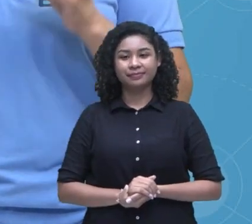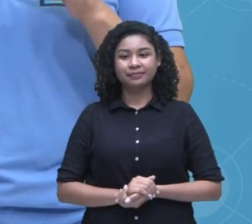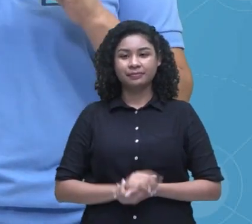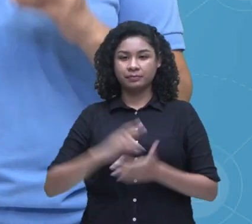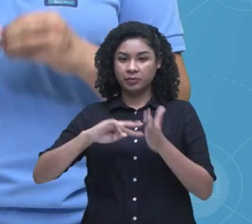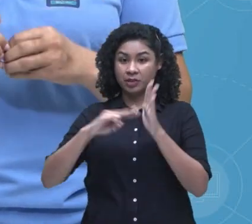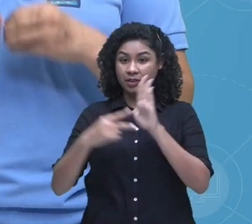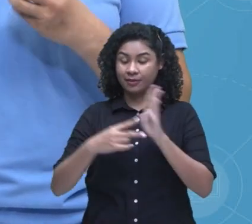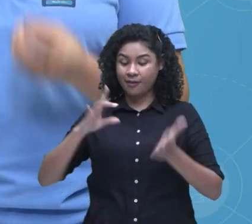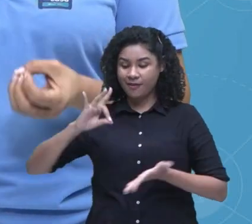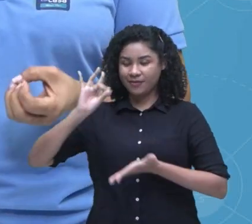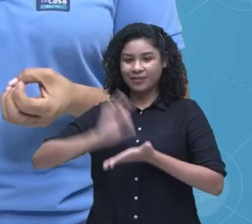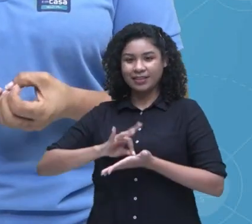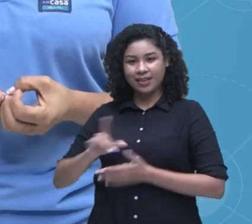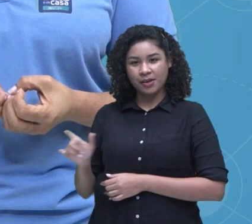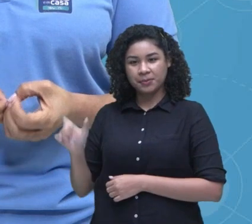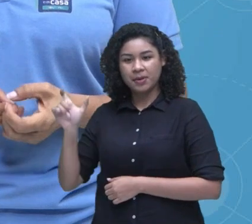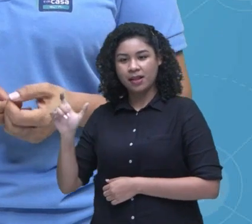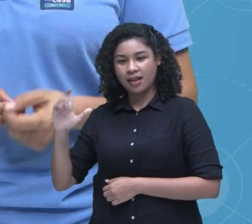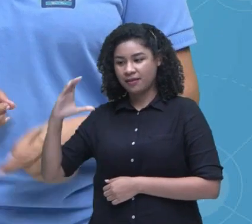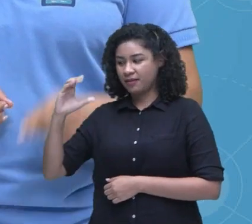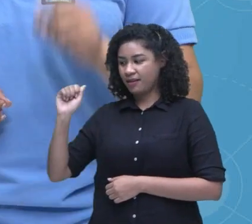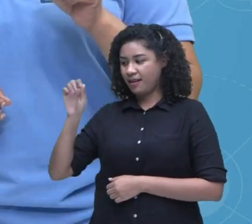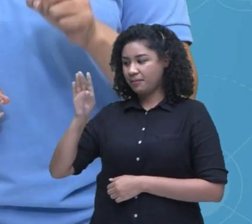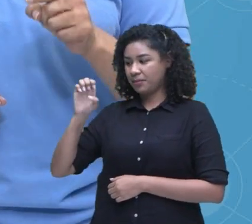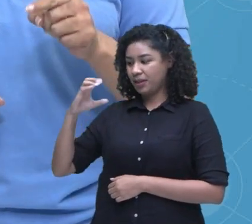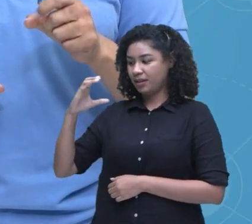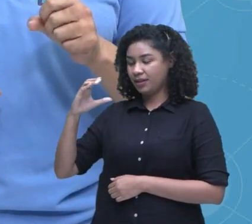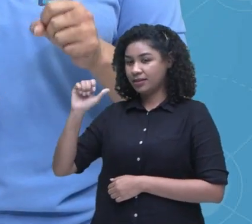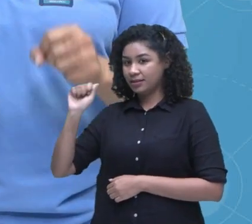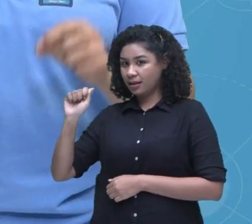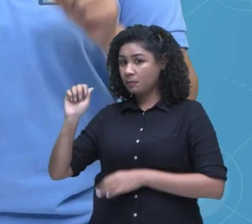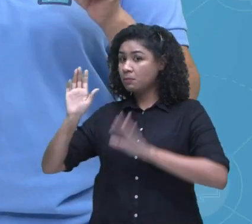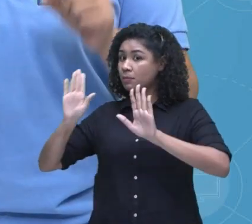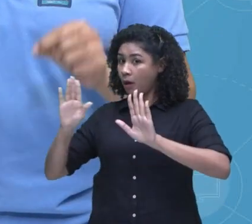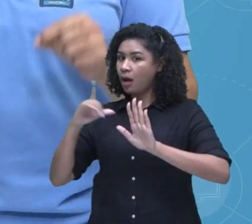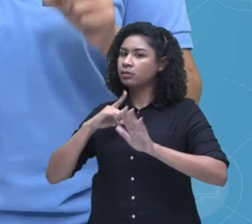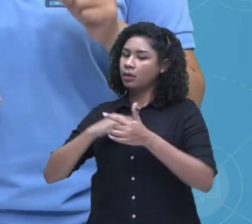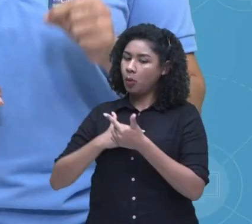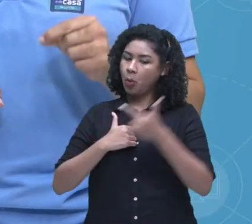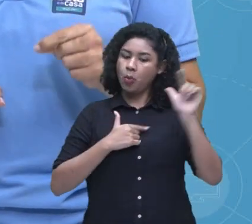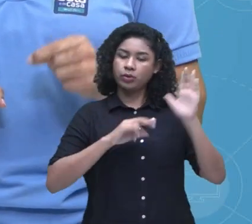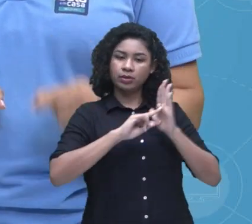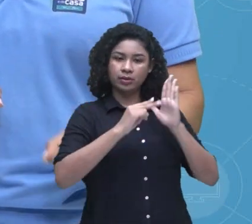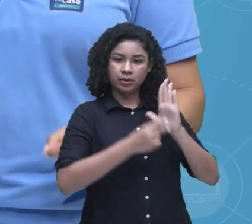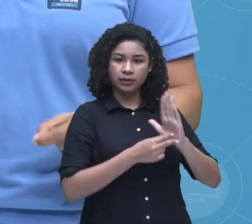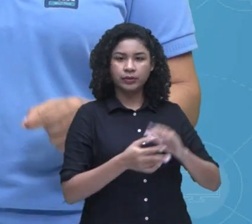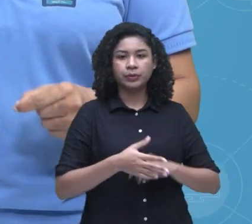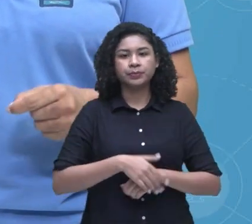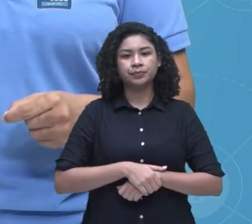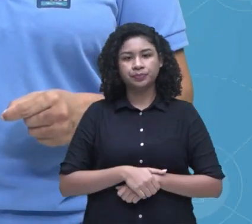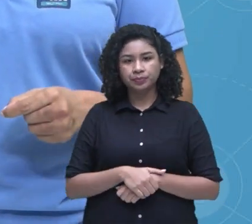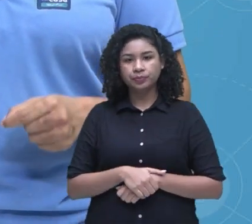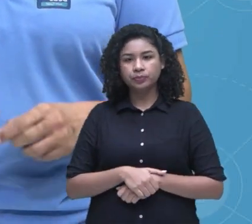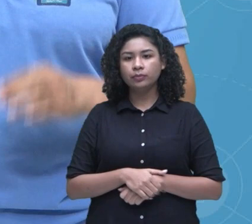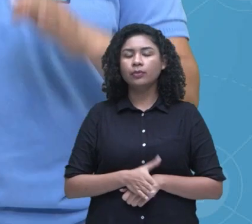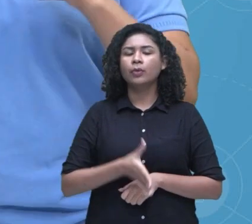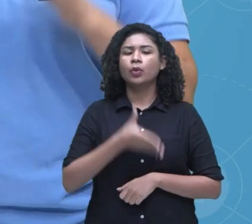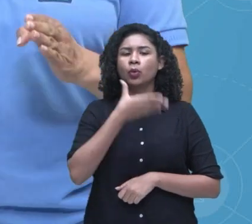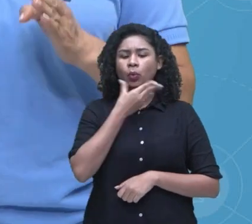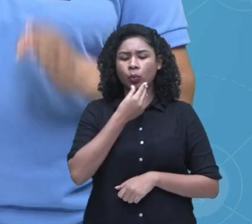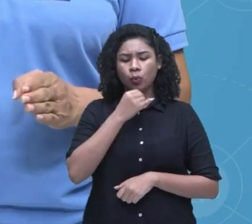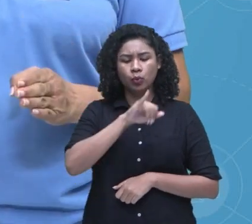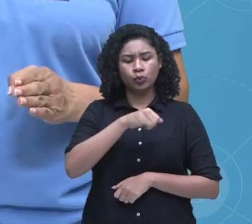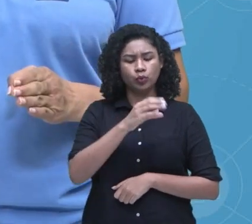verdadeiro, né, seu sentido literal da palavra. Como nós temos no exemplo, João precisou fazer o exame